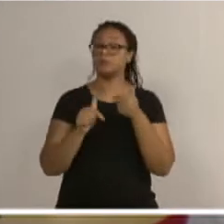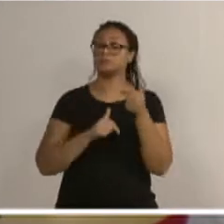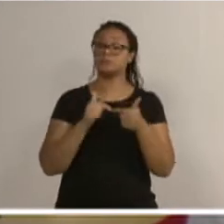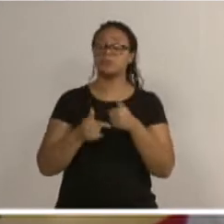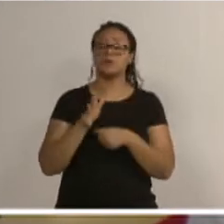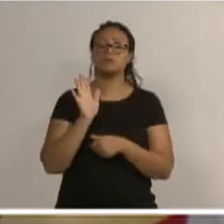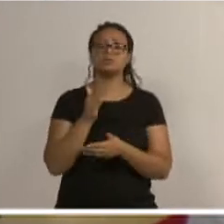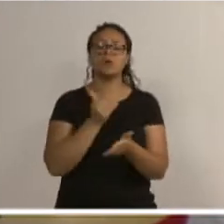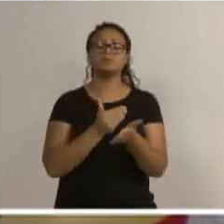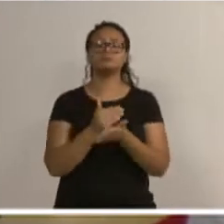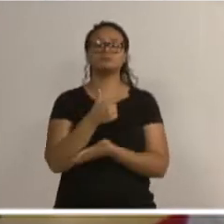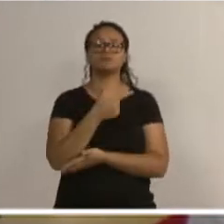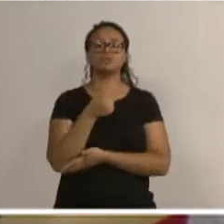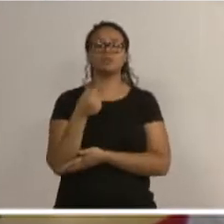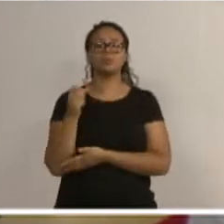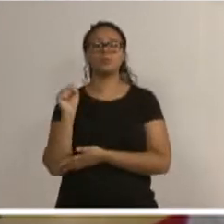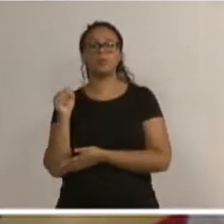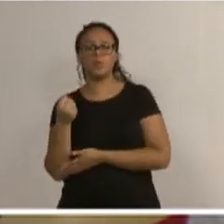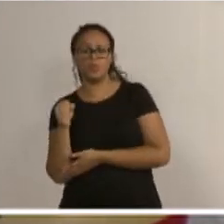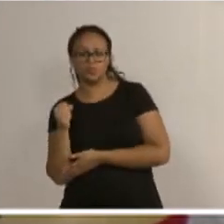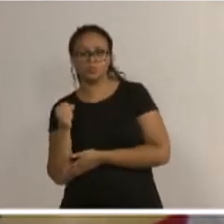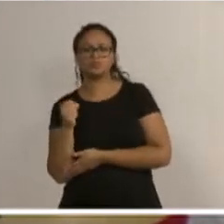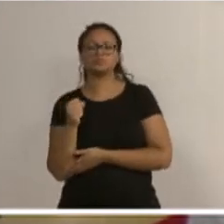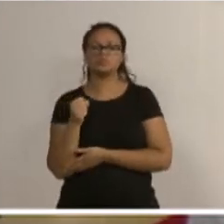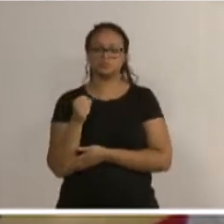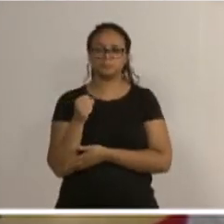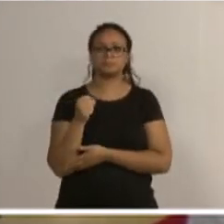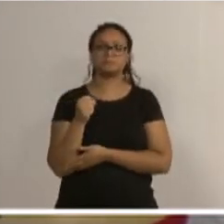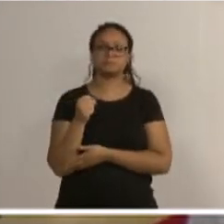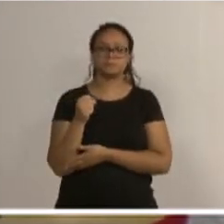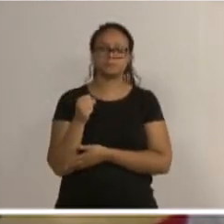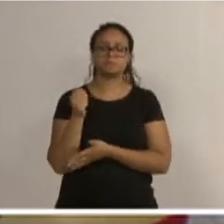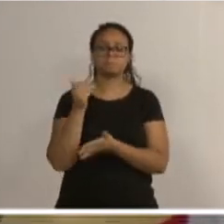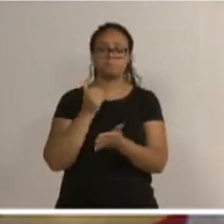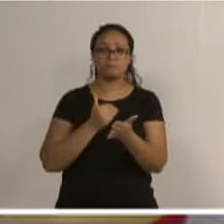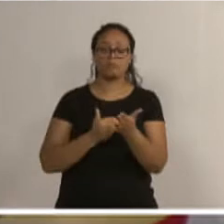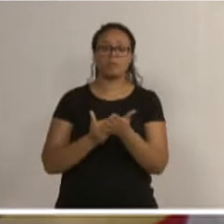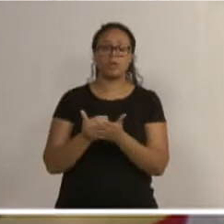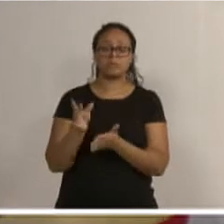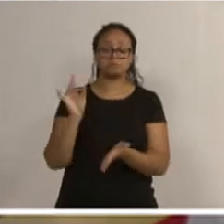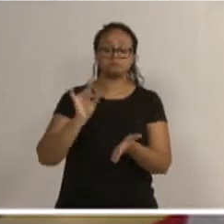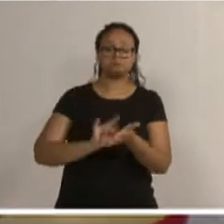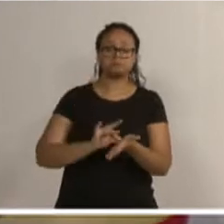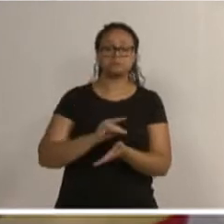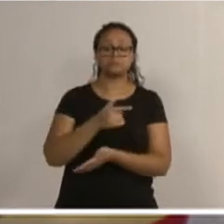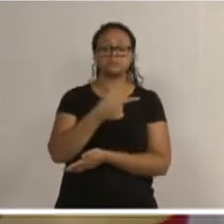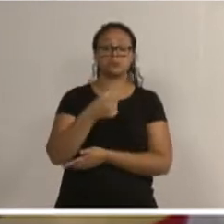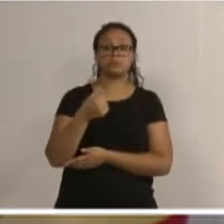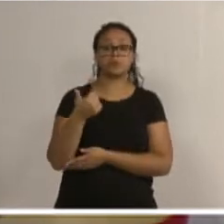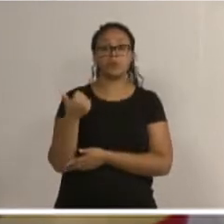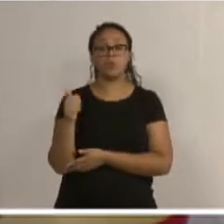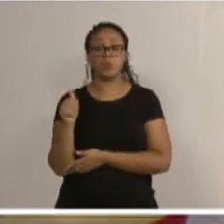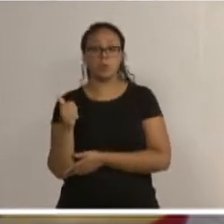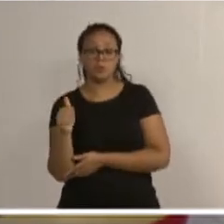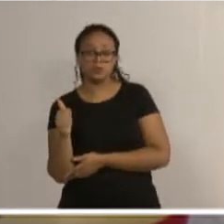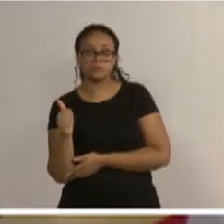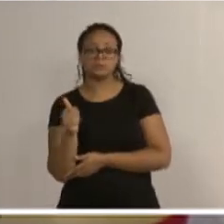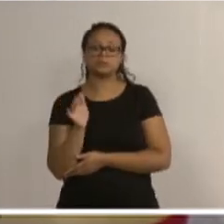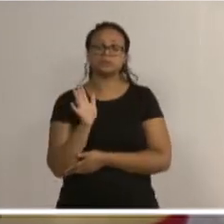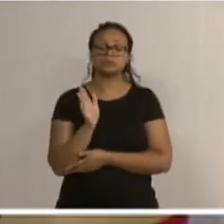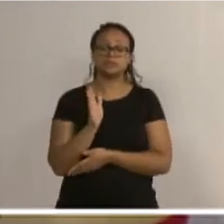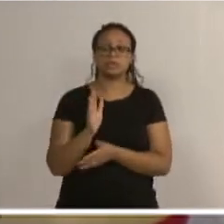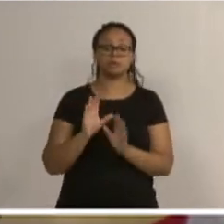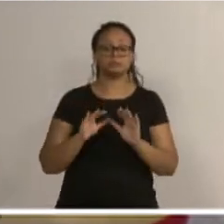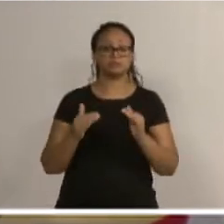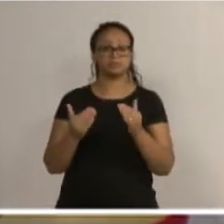desde 2008, efetivamente desde 2011, trabalhando na nossa comunidade do Médio Vale do Itajaí.